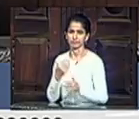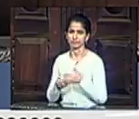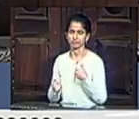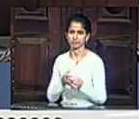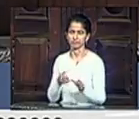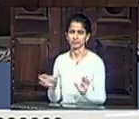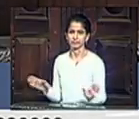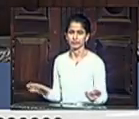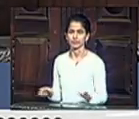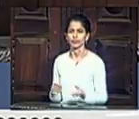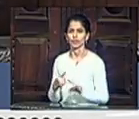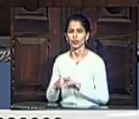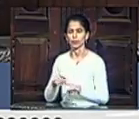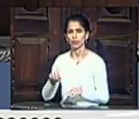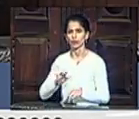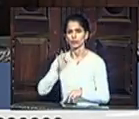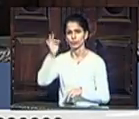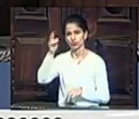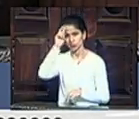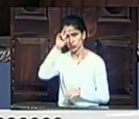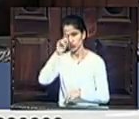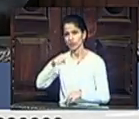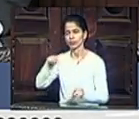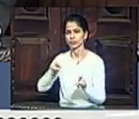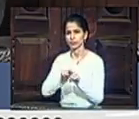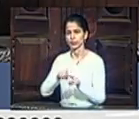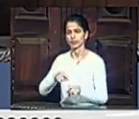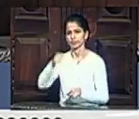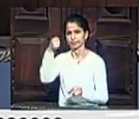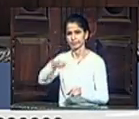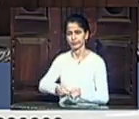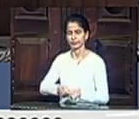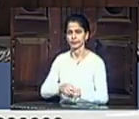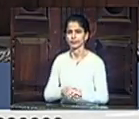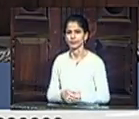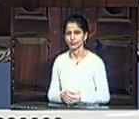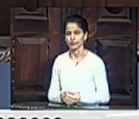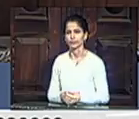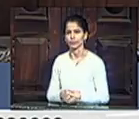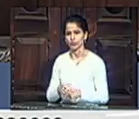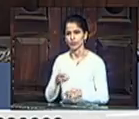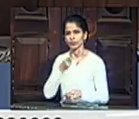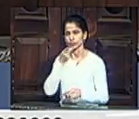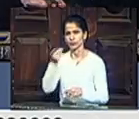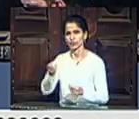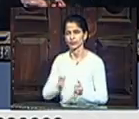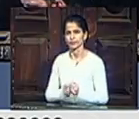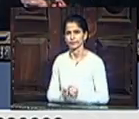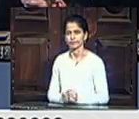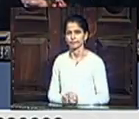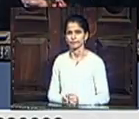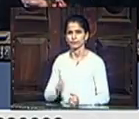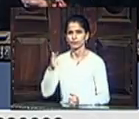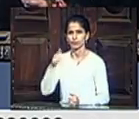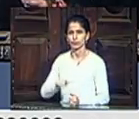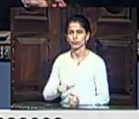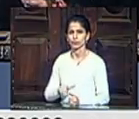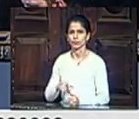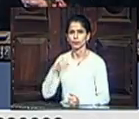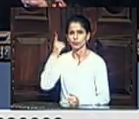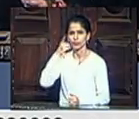história também vai nos condenar. Muito obrigado, senhor presidente. Era o que eu tinha que trazer de contribuição ao debate. Próximo orador inscrito, o